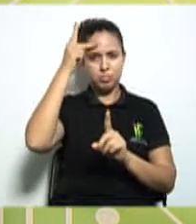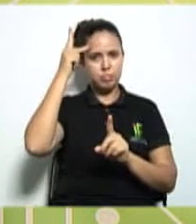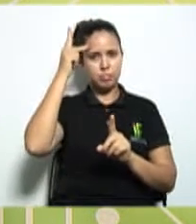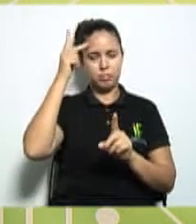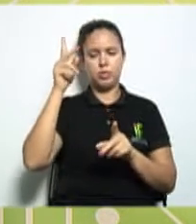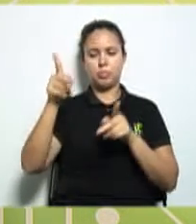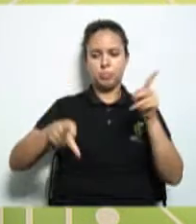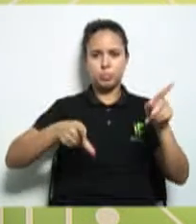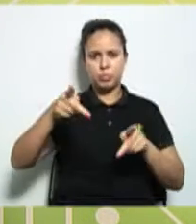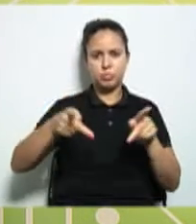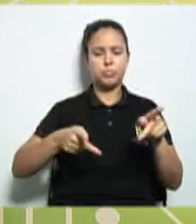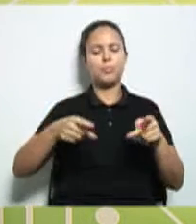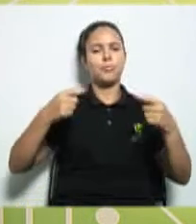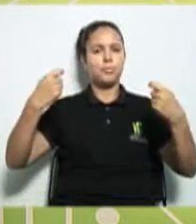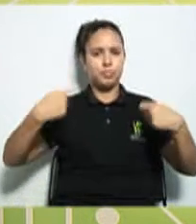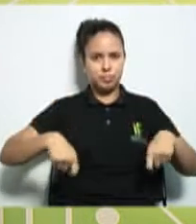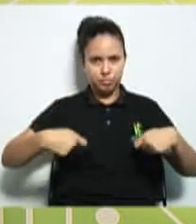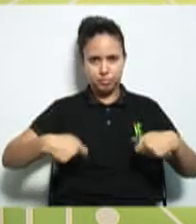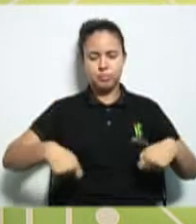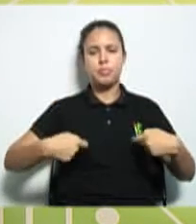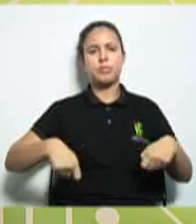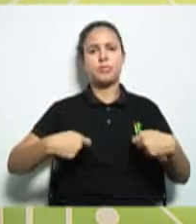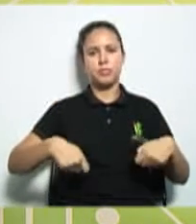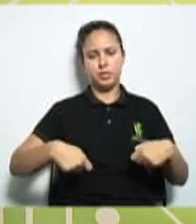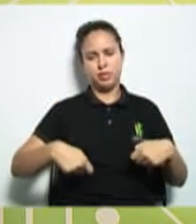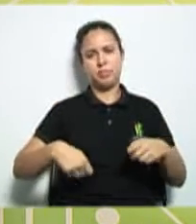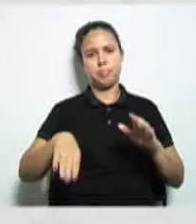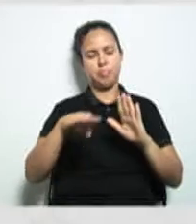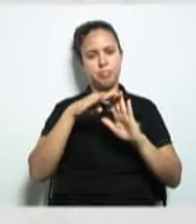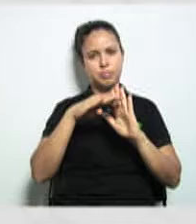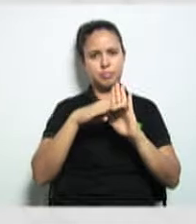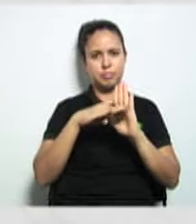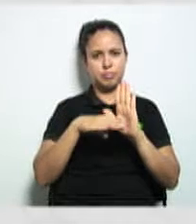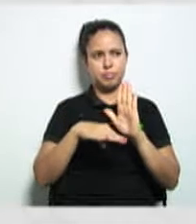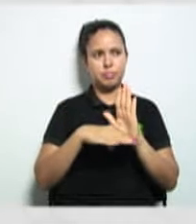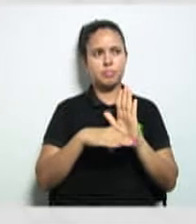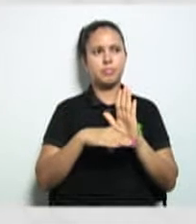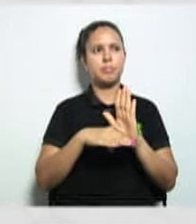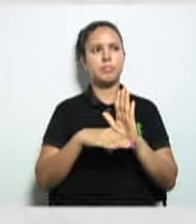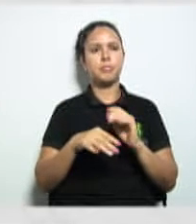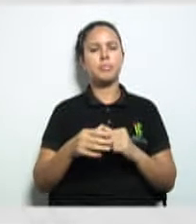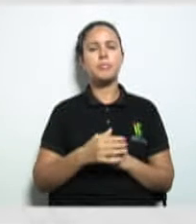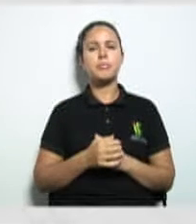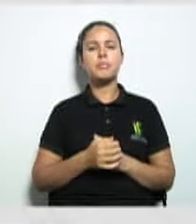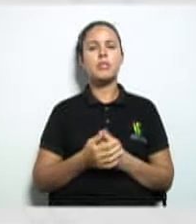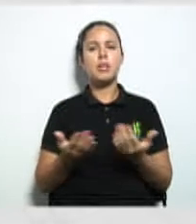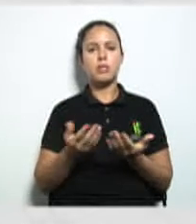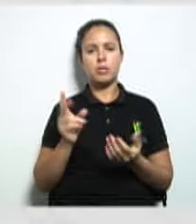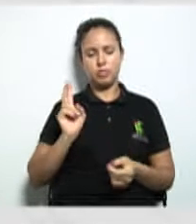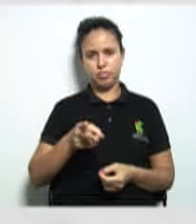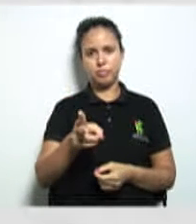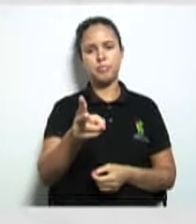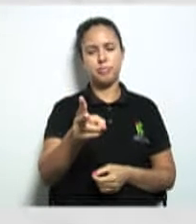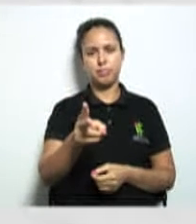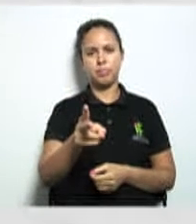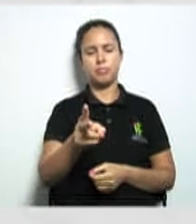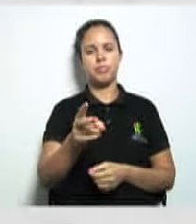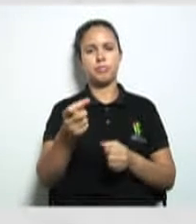basicamente, ok? São desses pontos aqui. Então, vamos continuar aqui falando sobre eles,